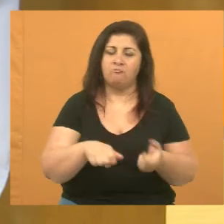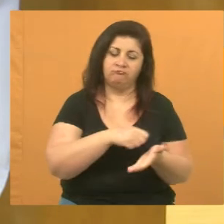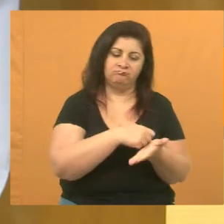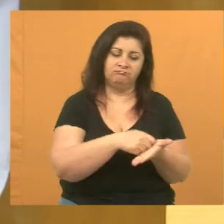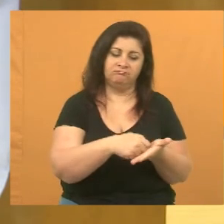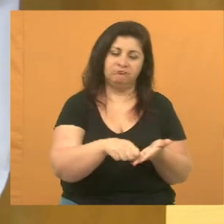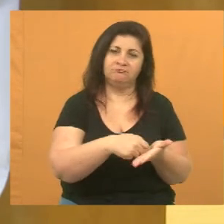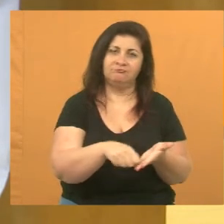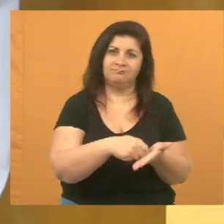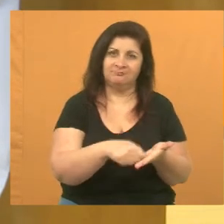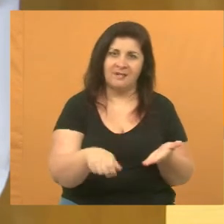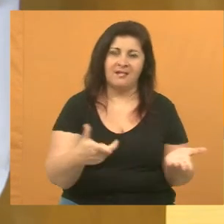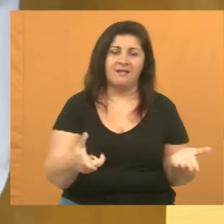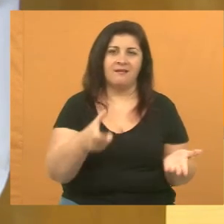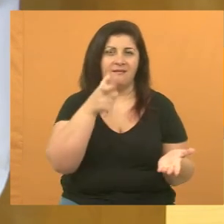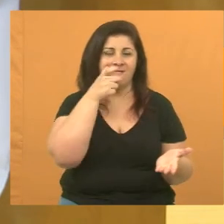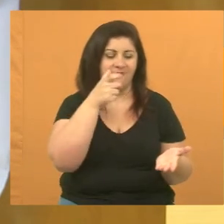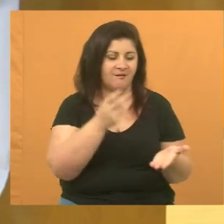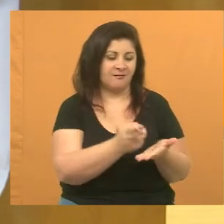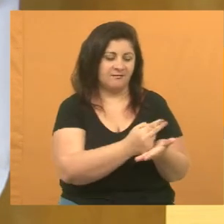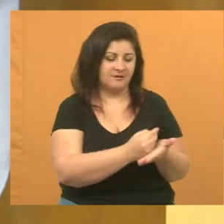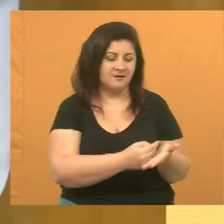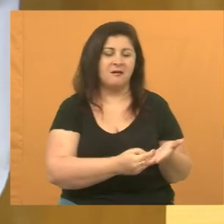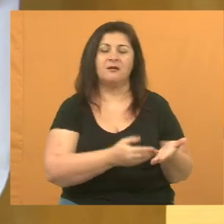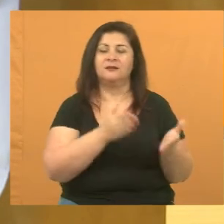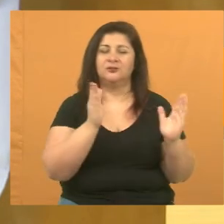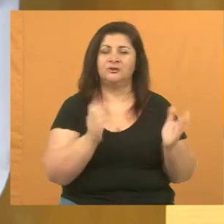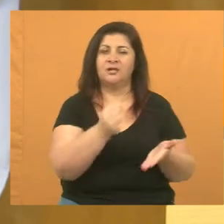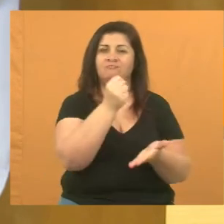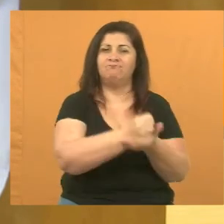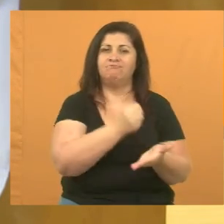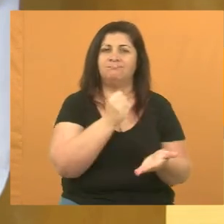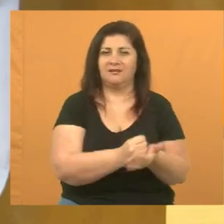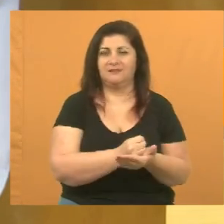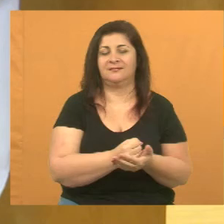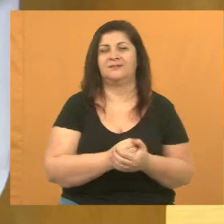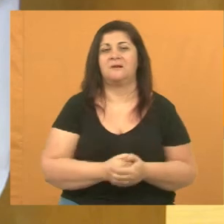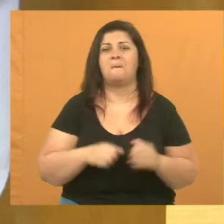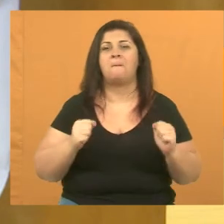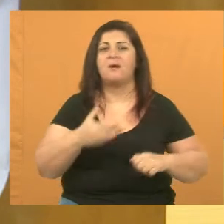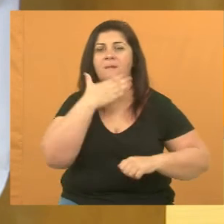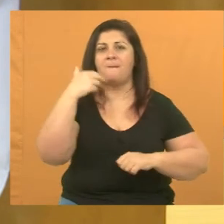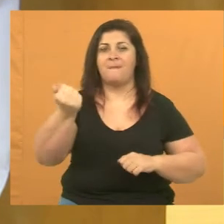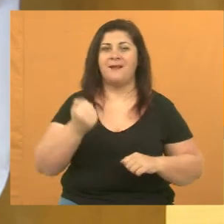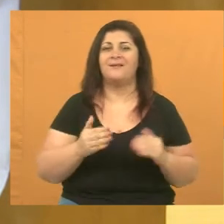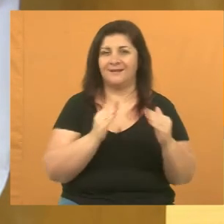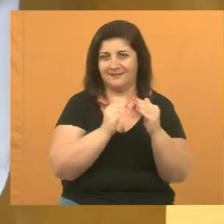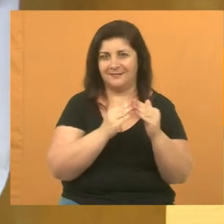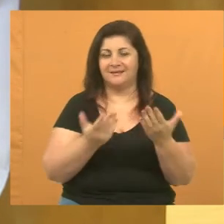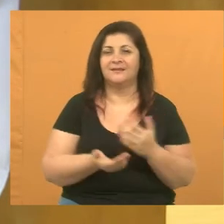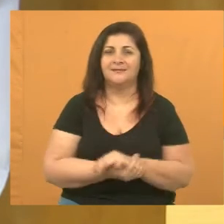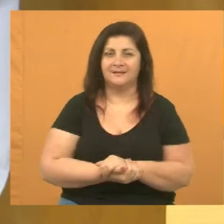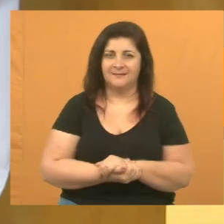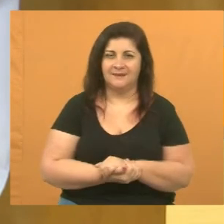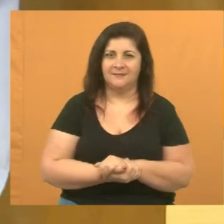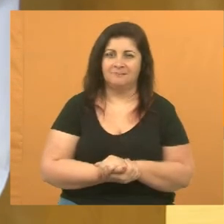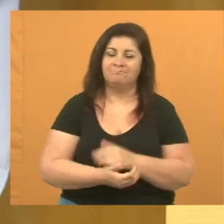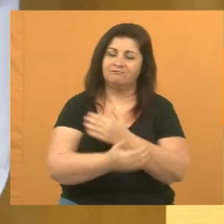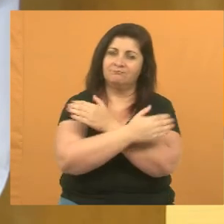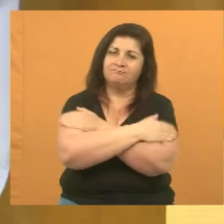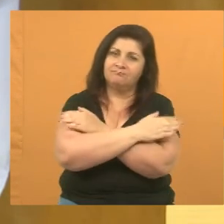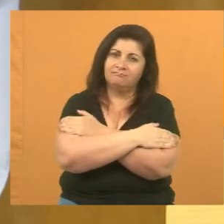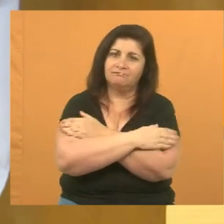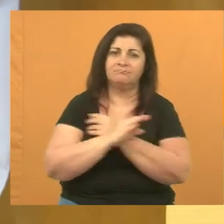registrar ver a sua planta autorizada, registrada no cartório e poder melhorar a sua moradia. Então, um